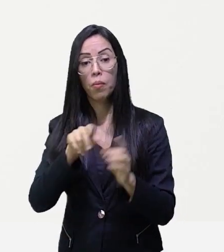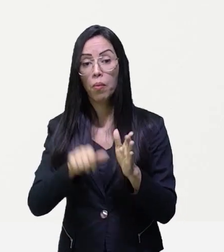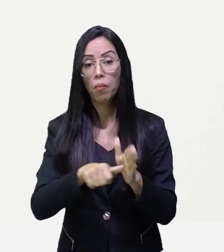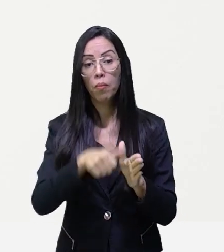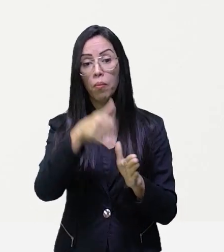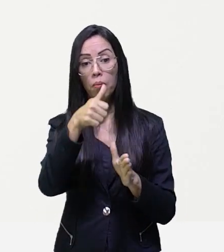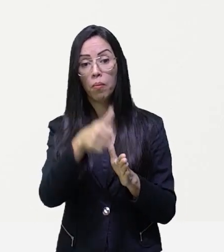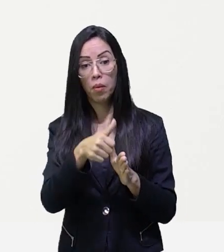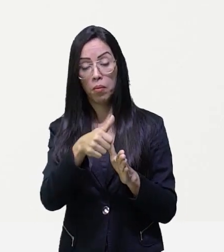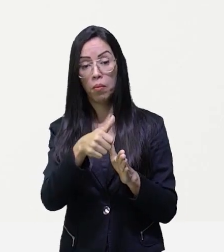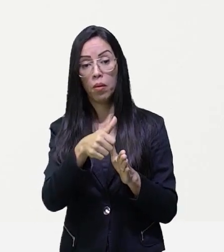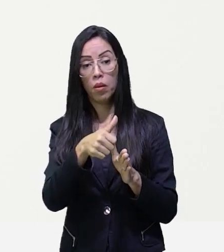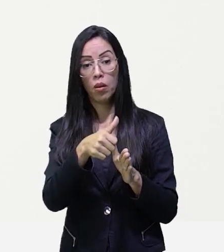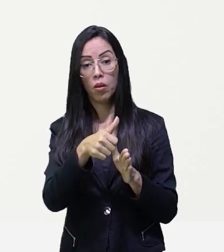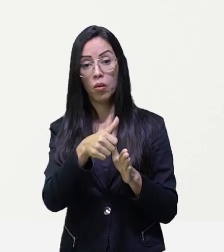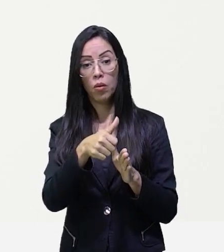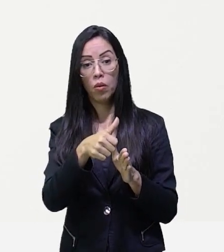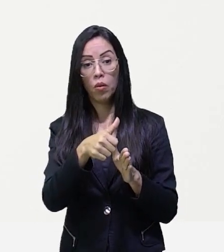seria,